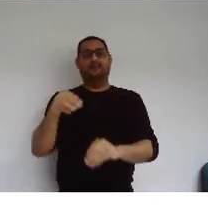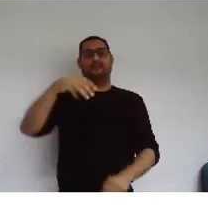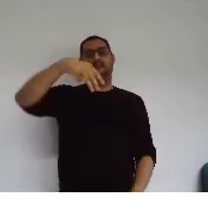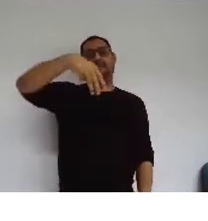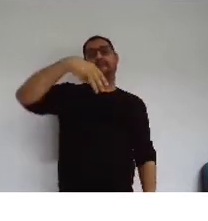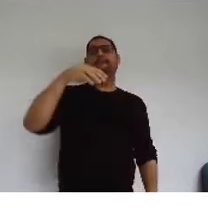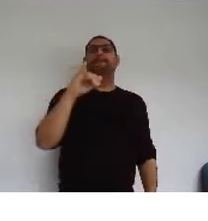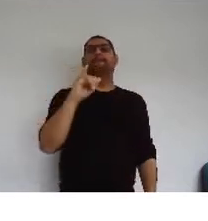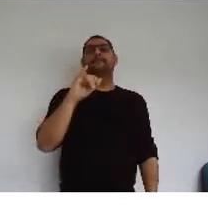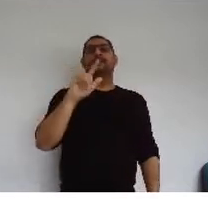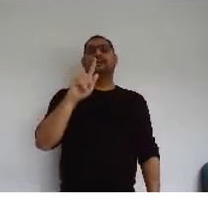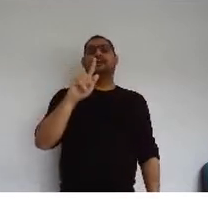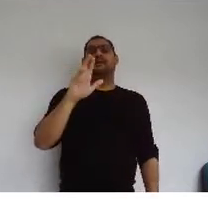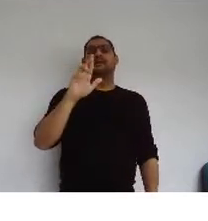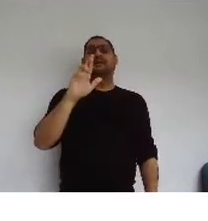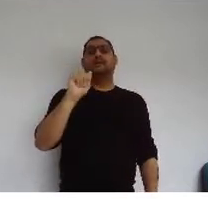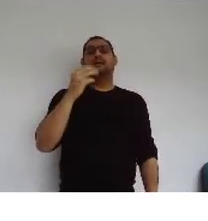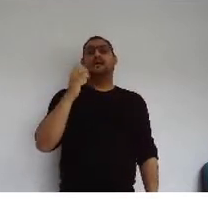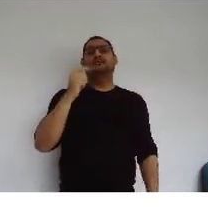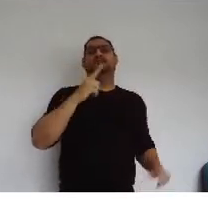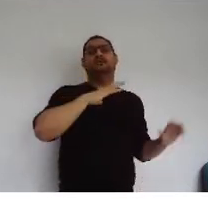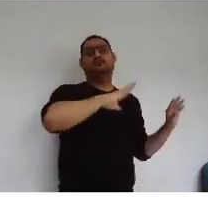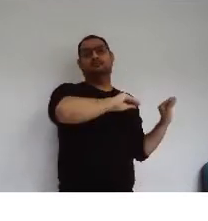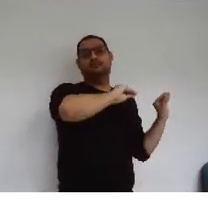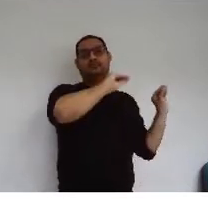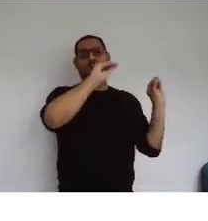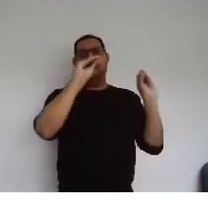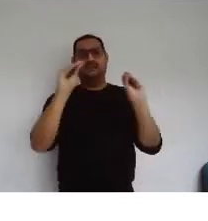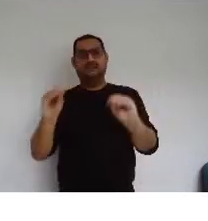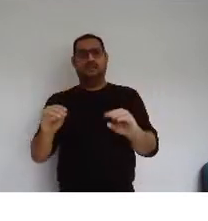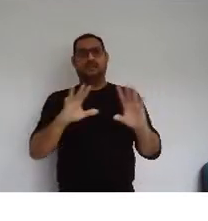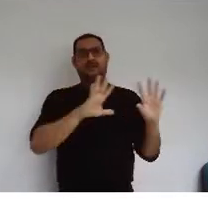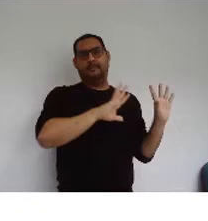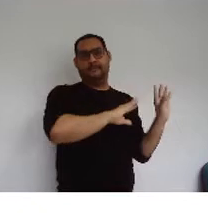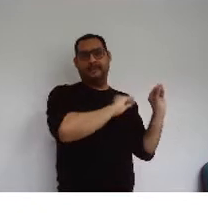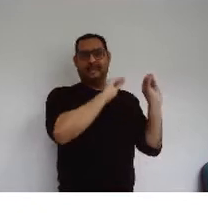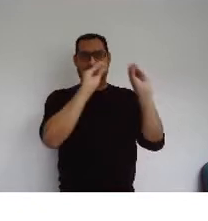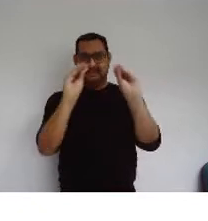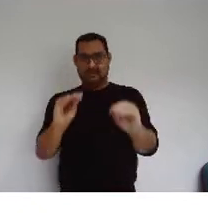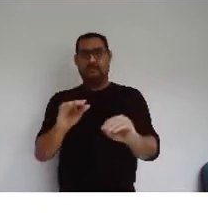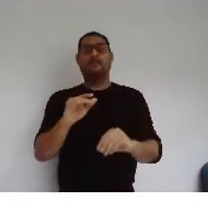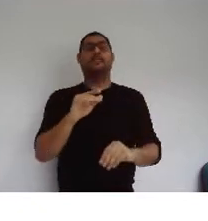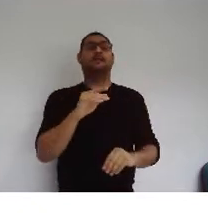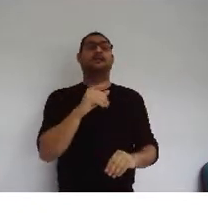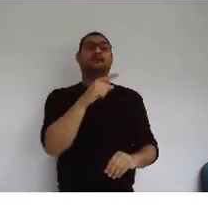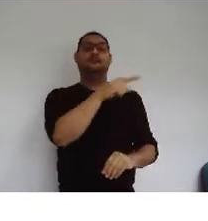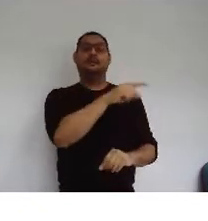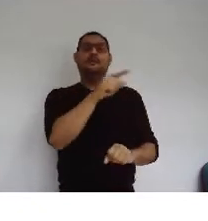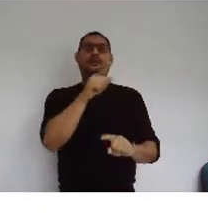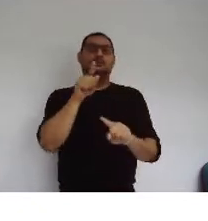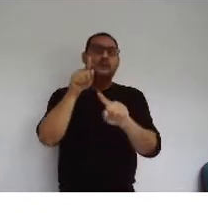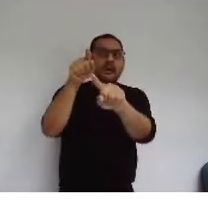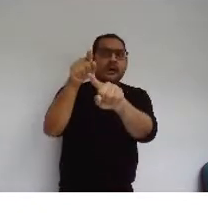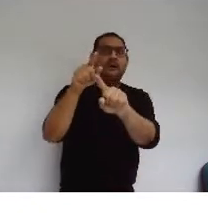O lugar performatizado nas redes sociais, como possibilidade de encontro de um parceiro,